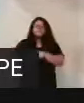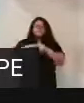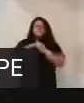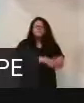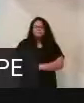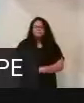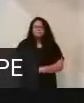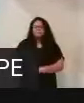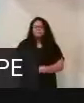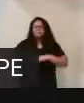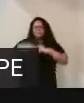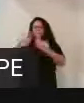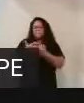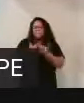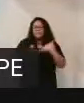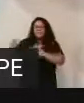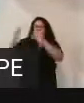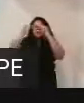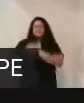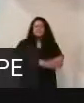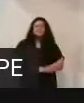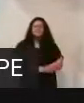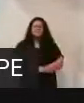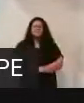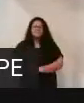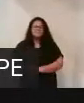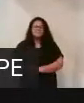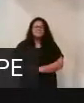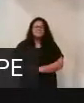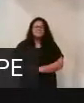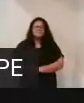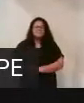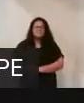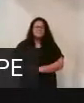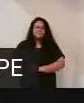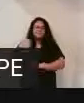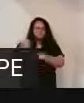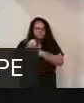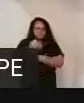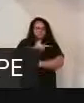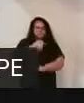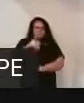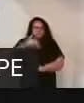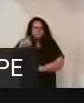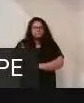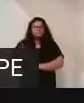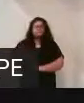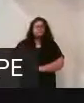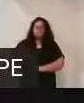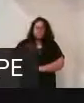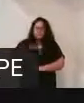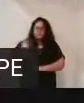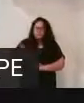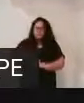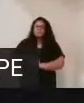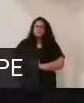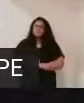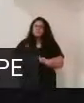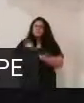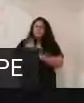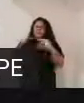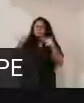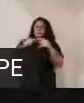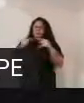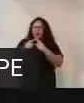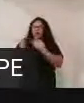Controle Externo, de 2016. O doutor Fernando, nós já tivemos a oportunidade de algumas reuniões, doutor Fernando, pelo Piauí,